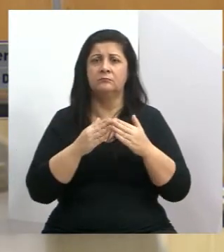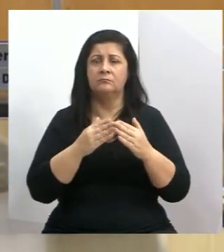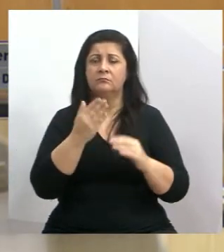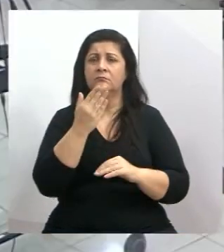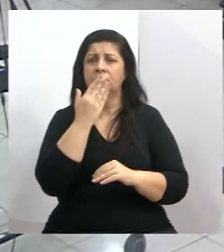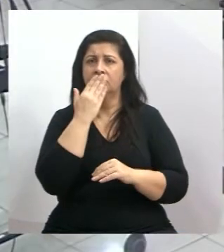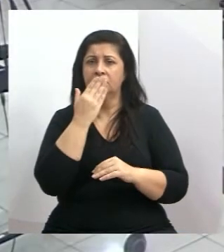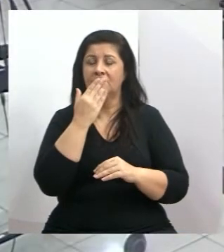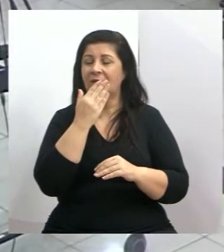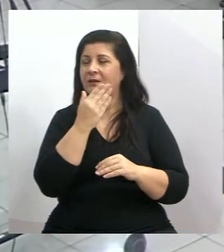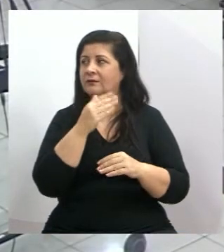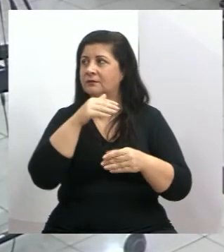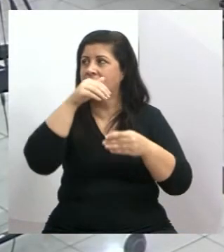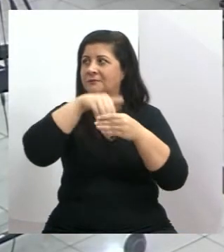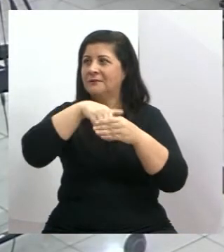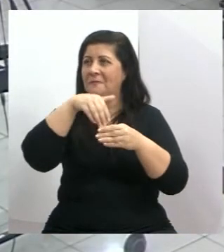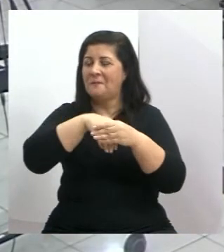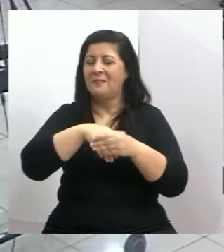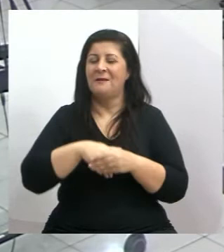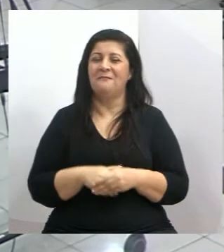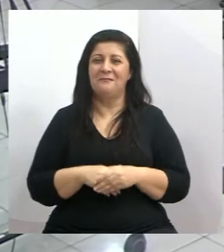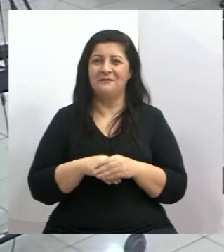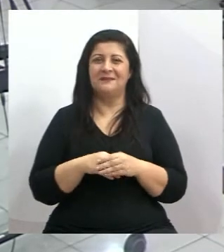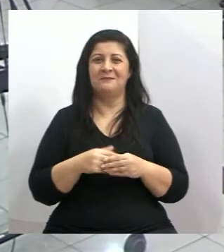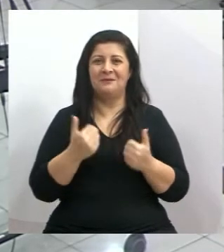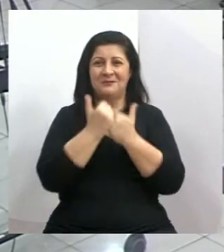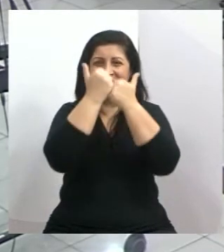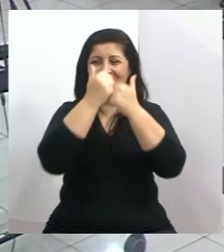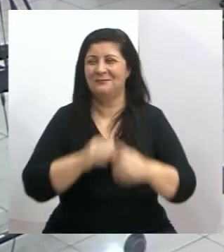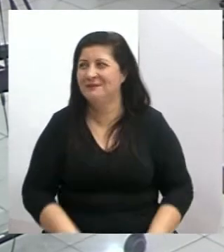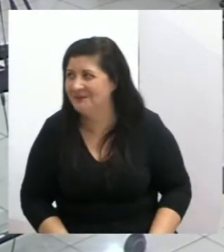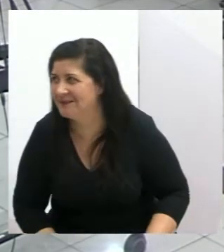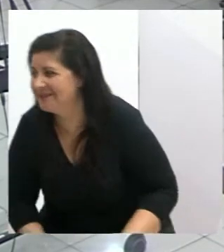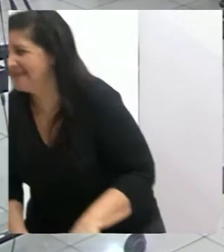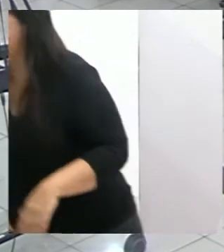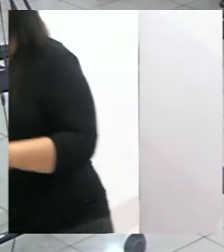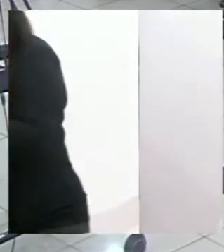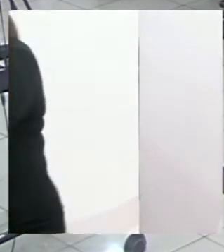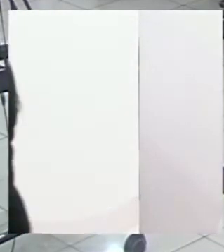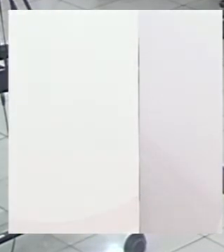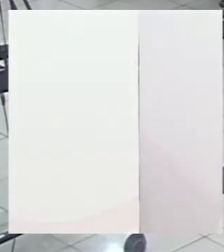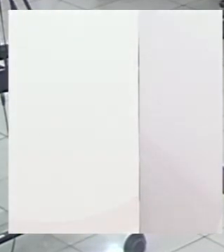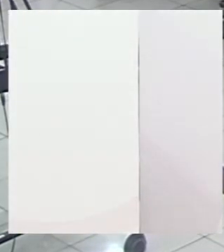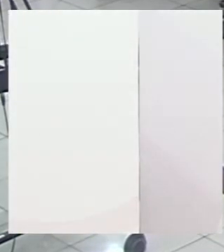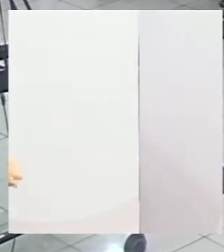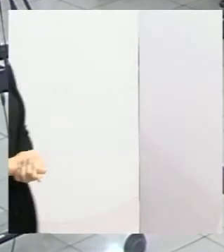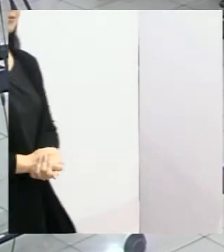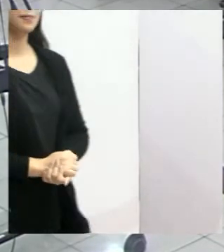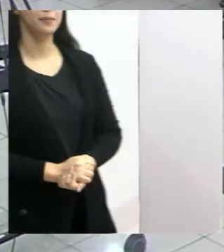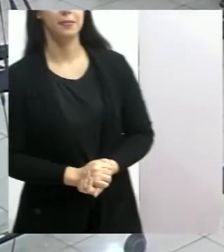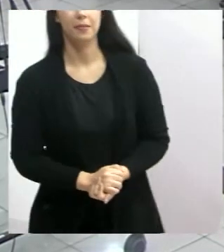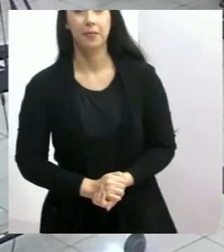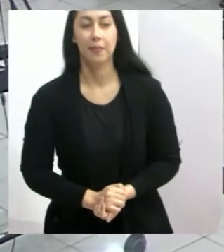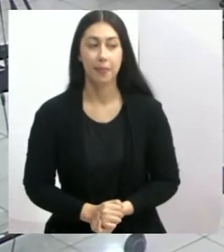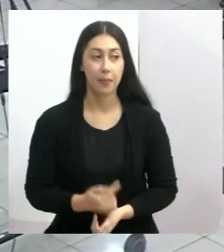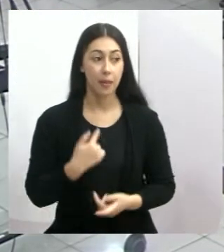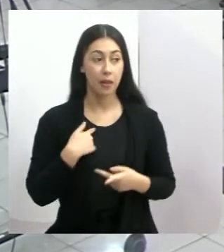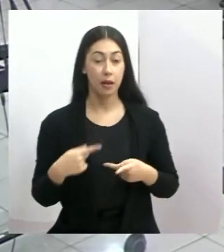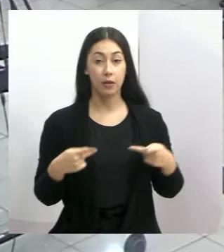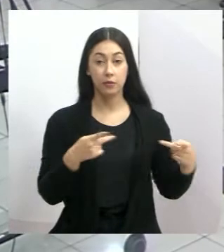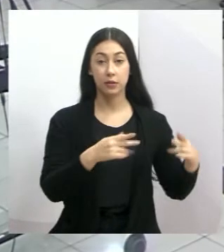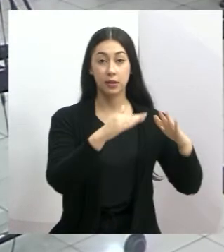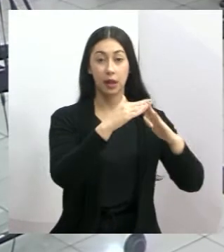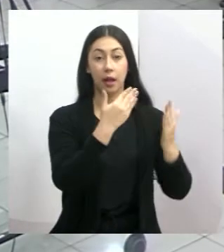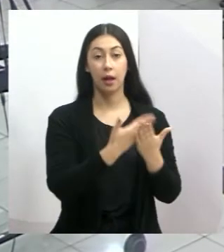votação o presidente eu fiz esse pedido de informação tive lá na creche analisando o projeto